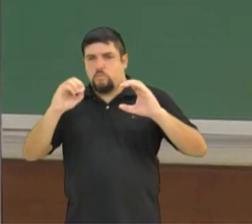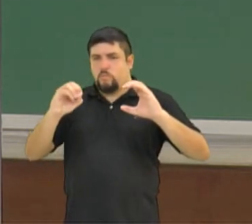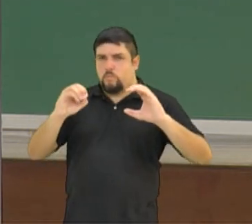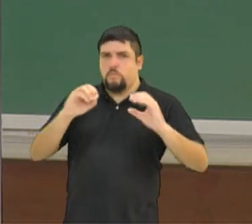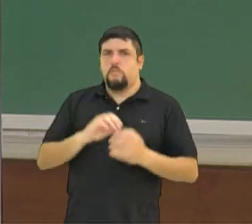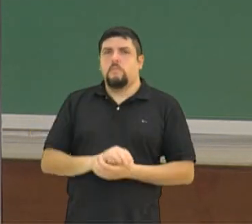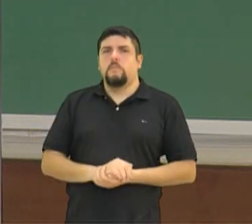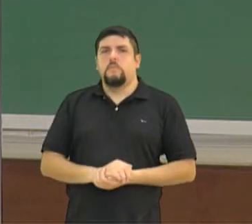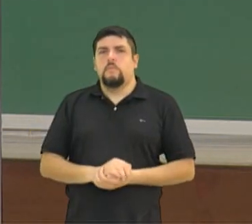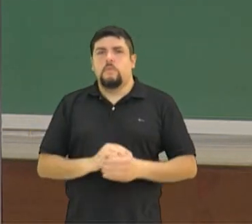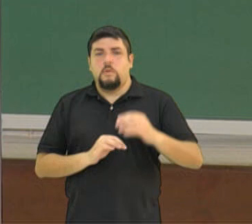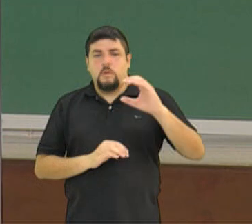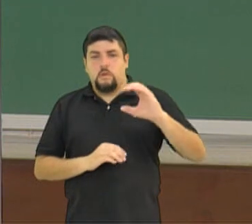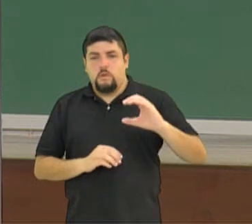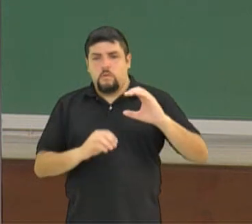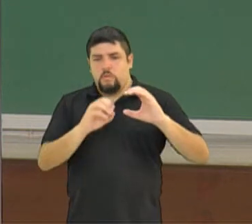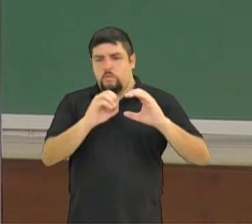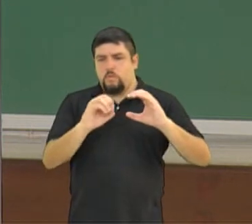COOH é uma